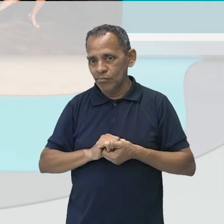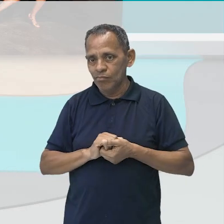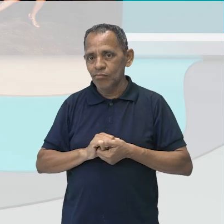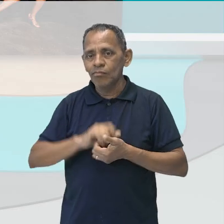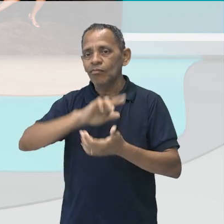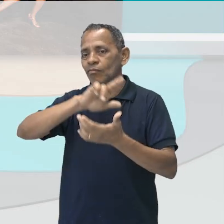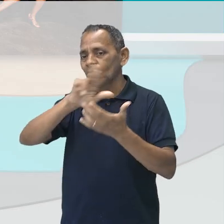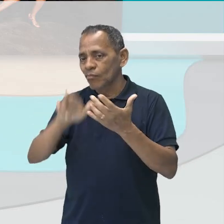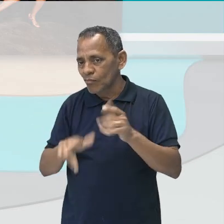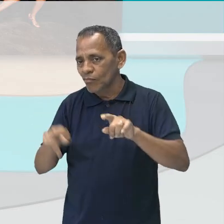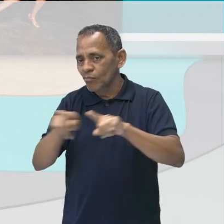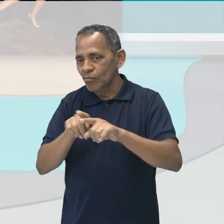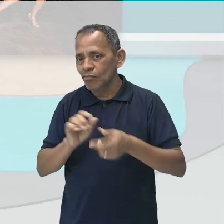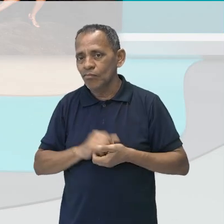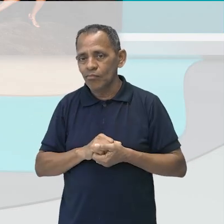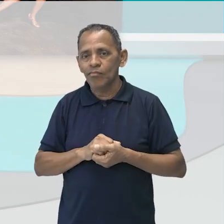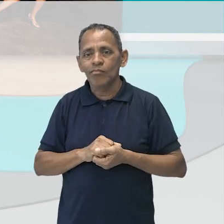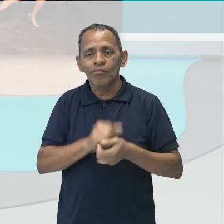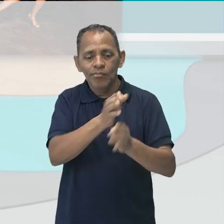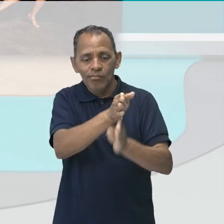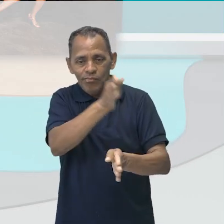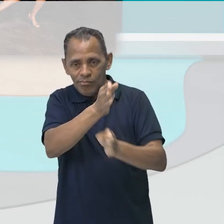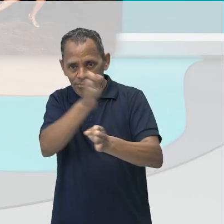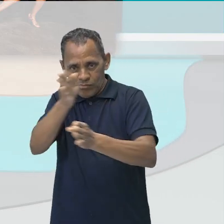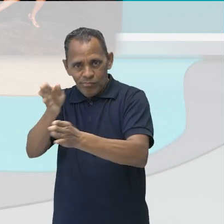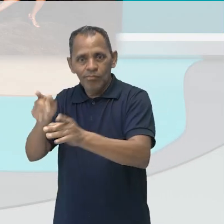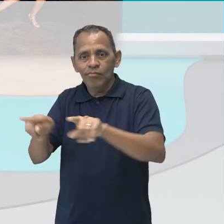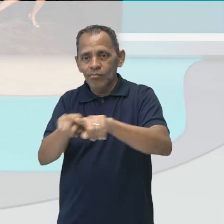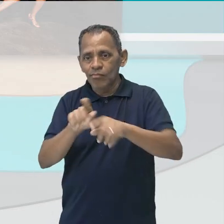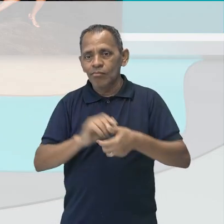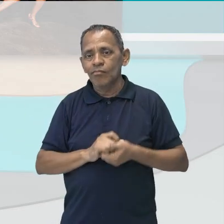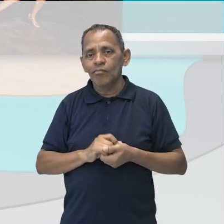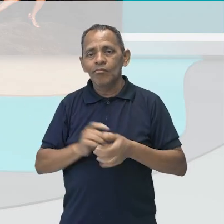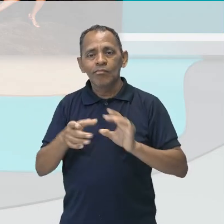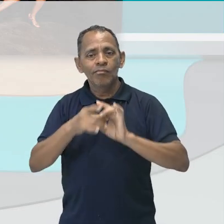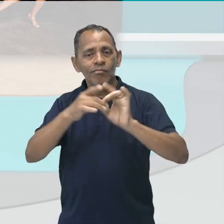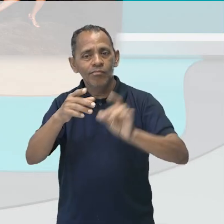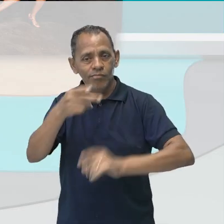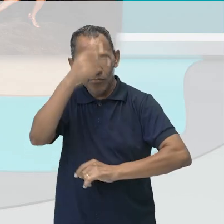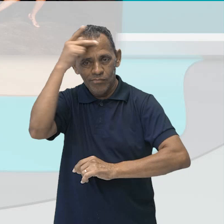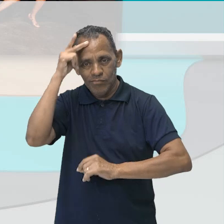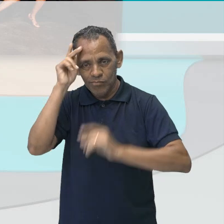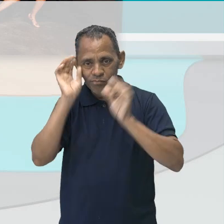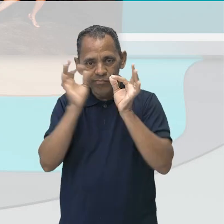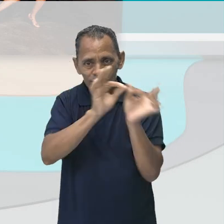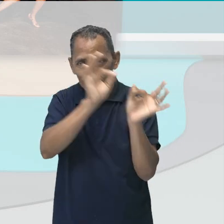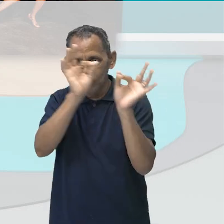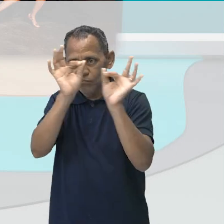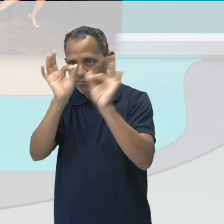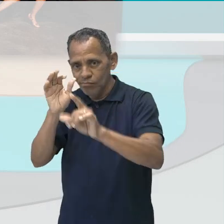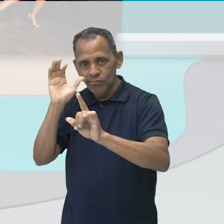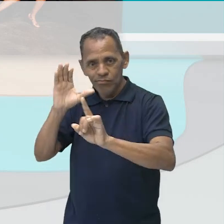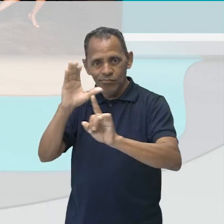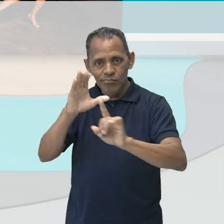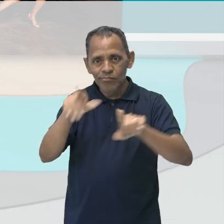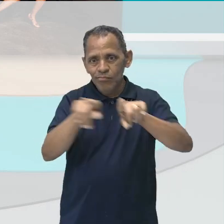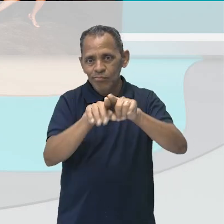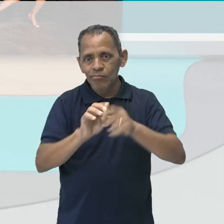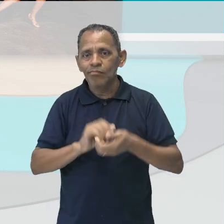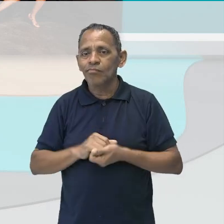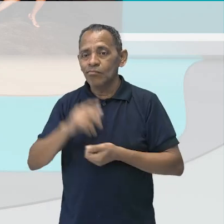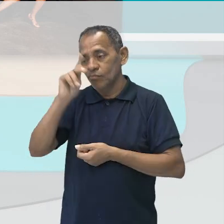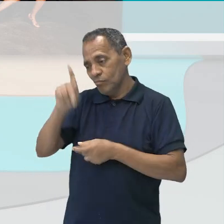muitas vezes rompendo a quarta parede, e permite que os espectadores influenciem